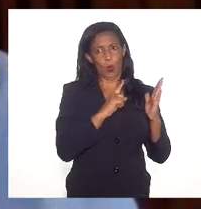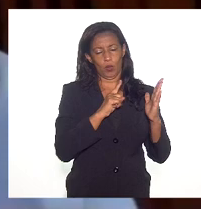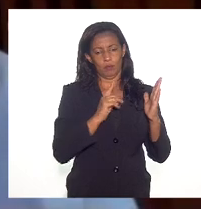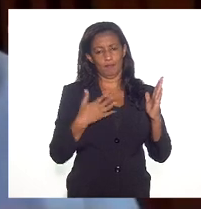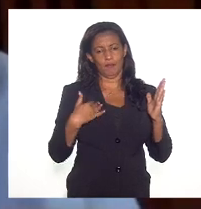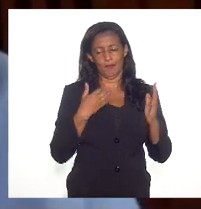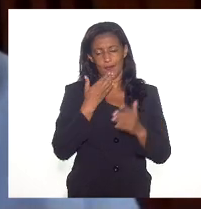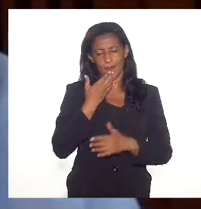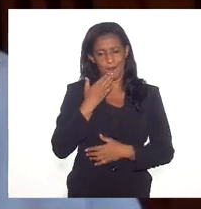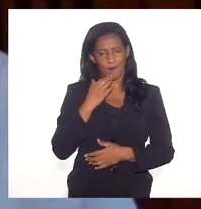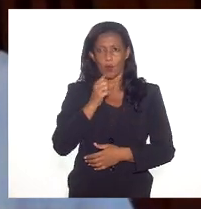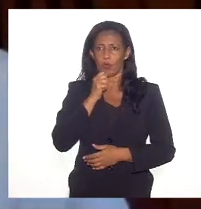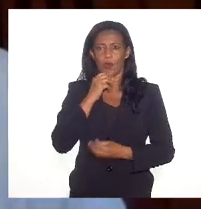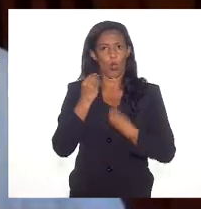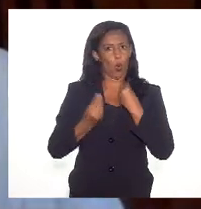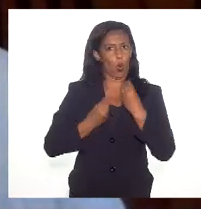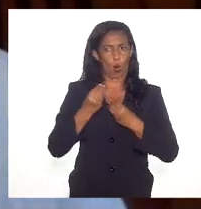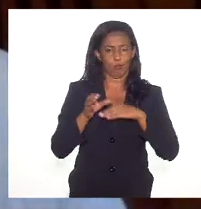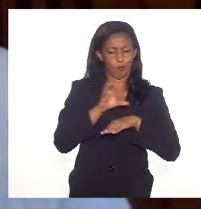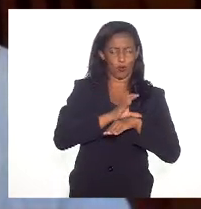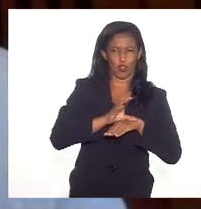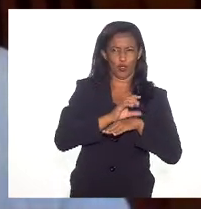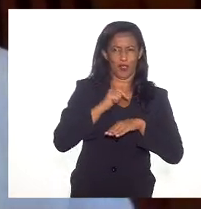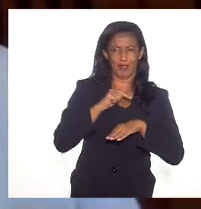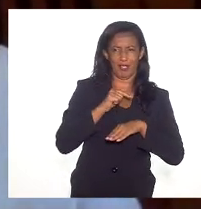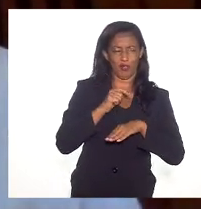Não há como dar constitucionalidade nesse projeto.